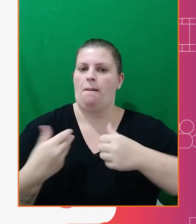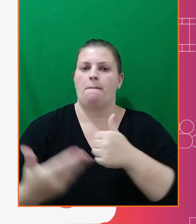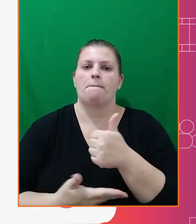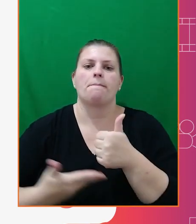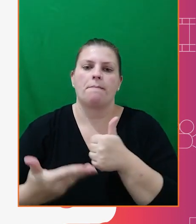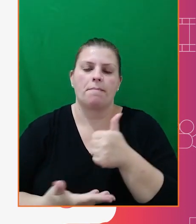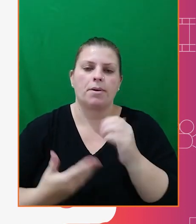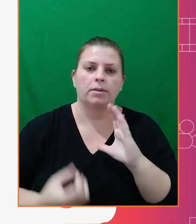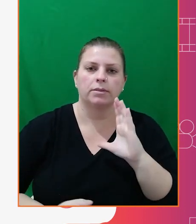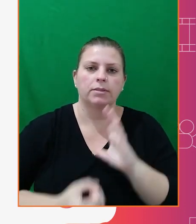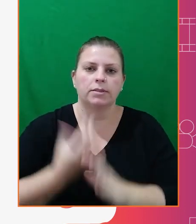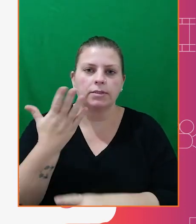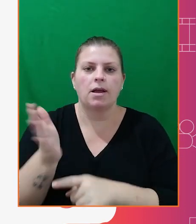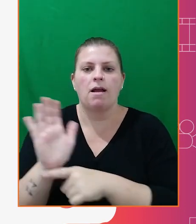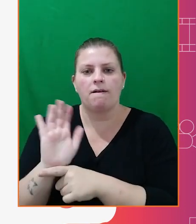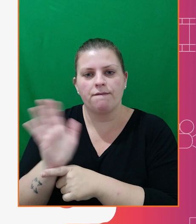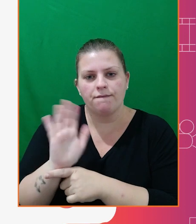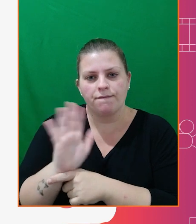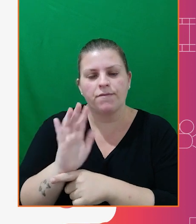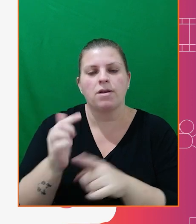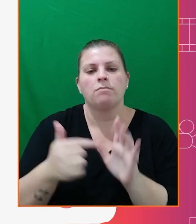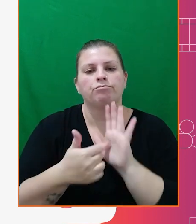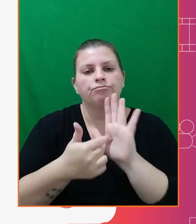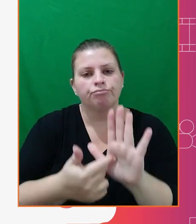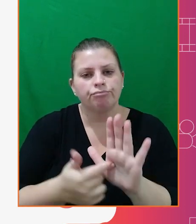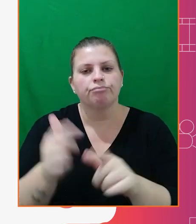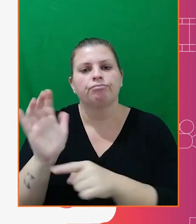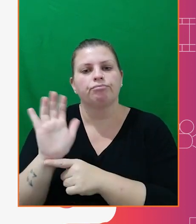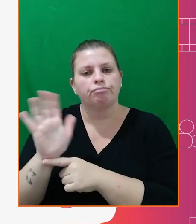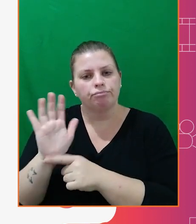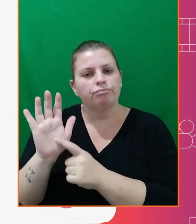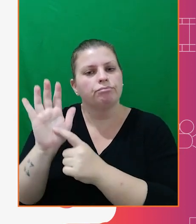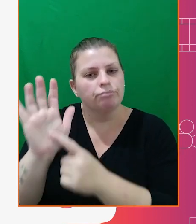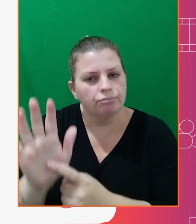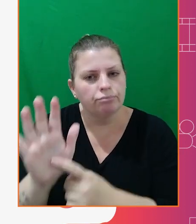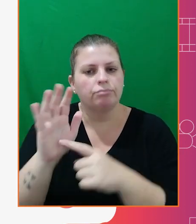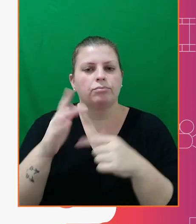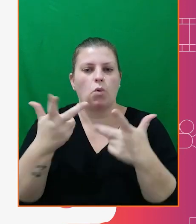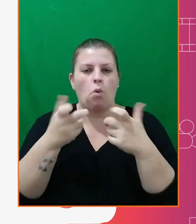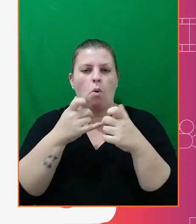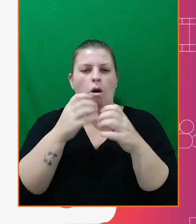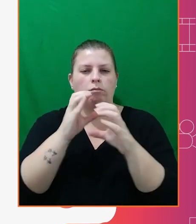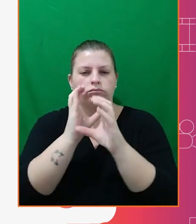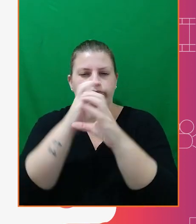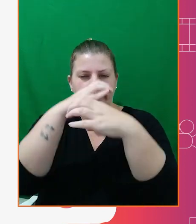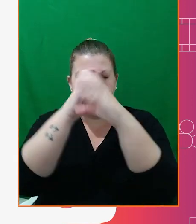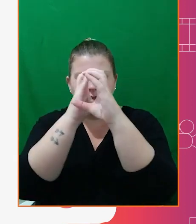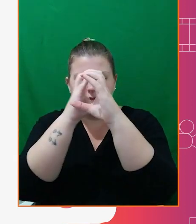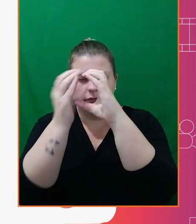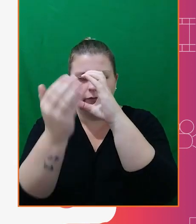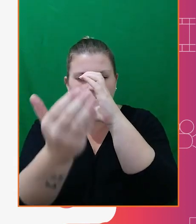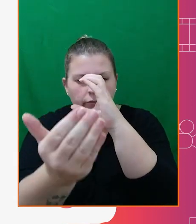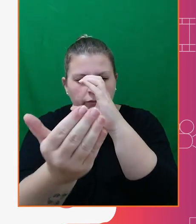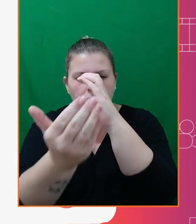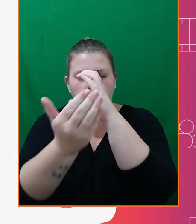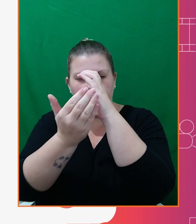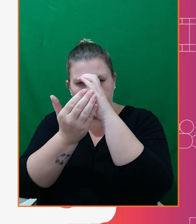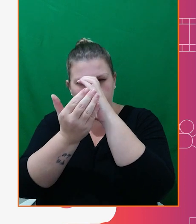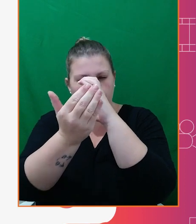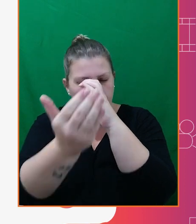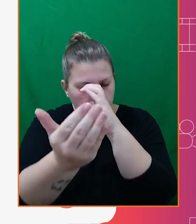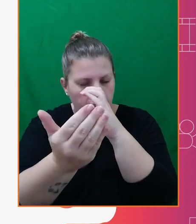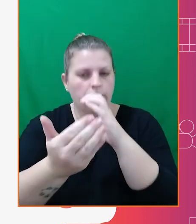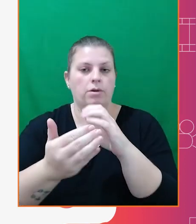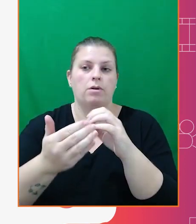cenas finalizadas, incluindo a ideia de foco e de atenção. Nessa etapa da produção, é